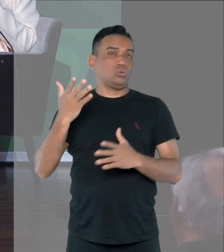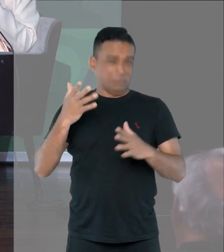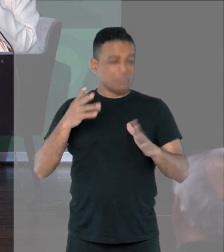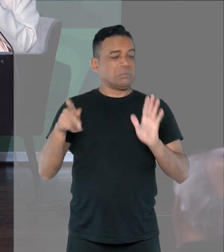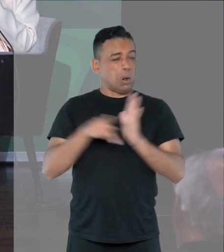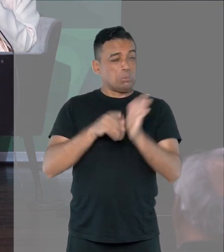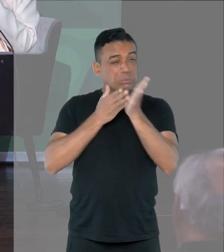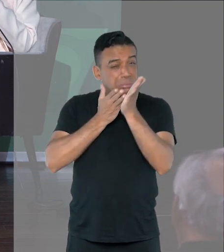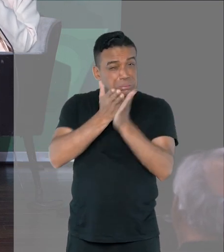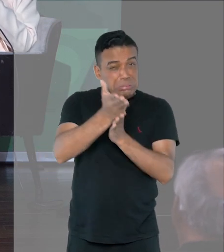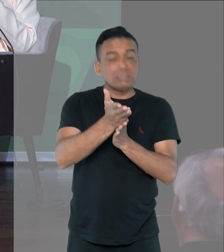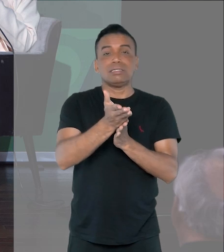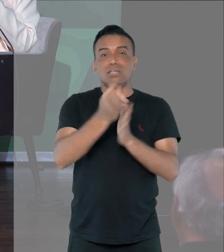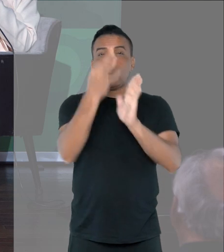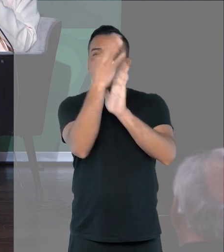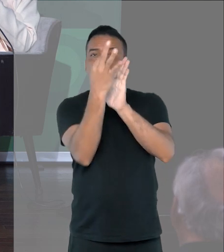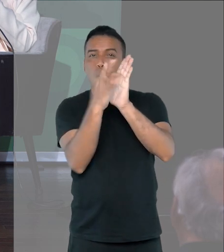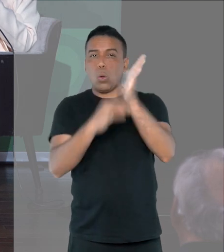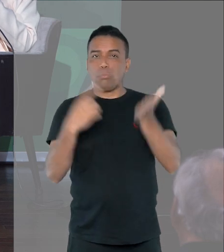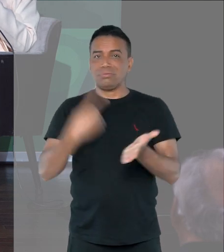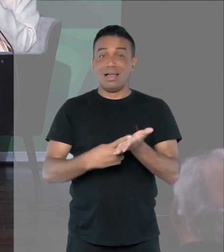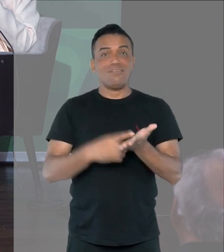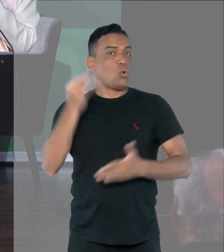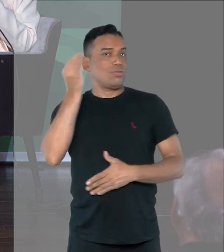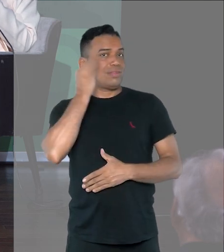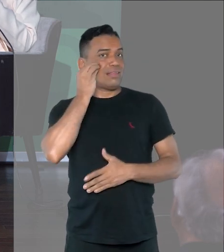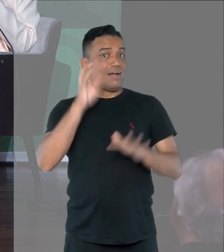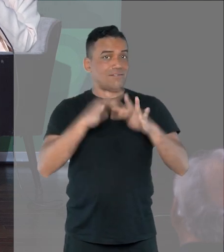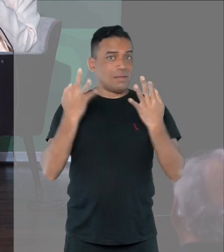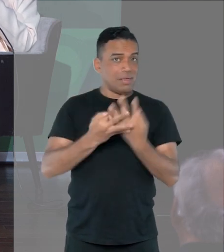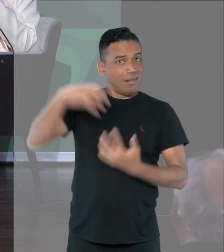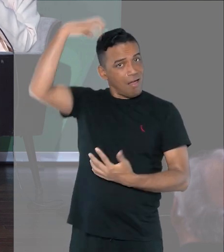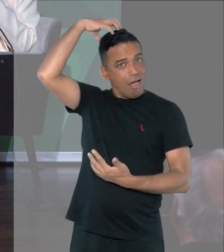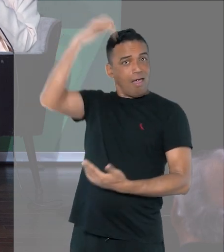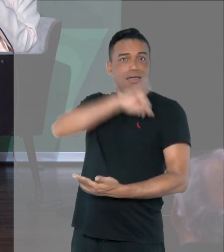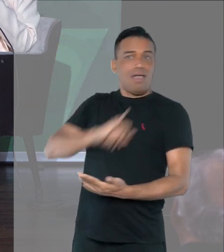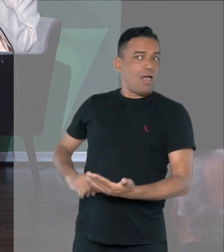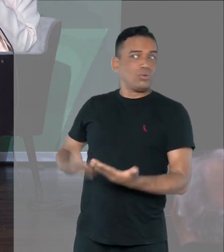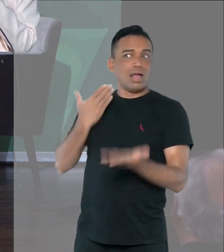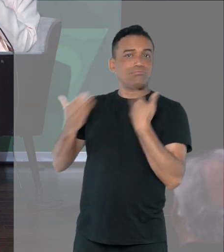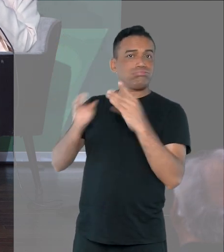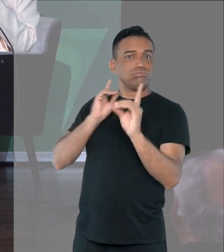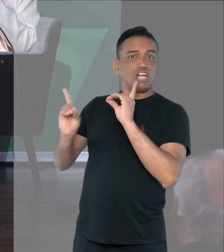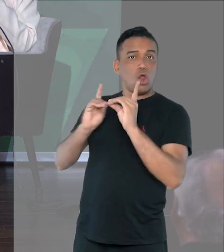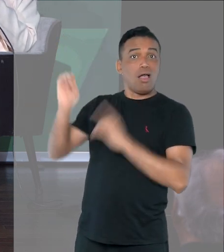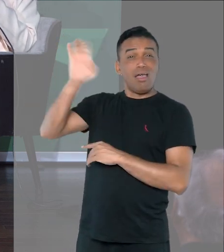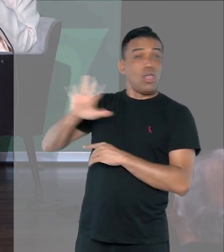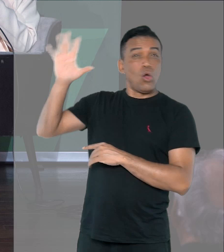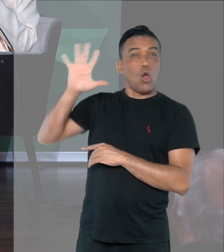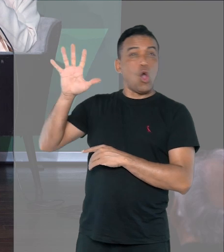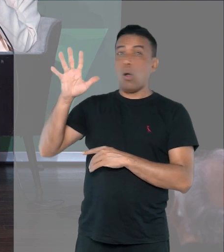está nessa agenda, e eles vão tentar dialogar com essa Europa que está em